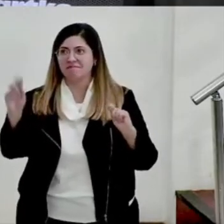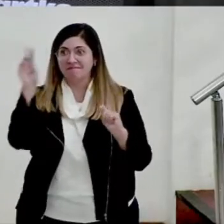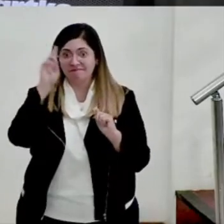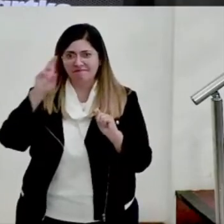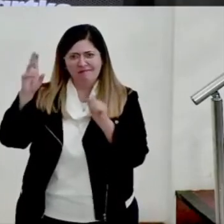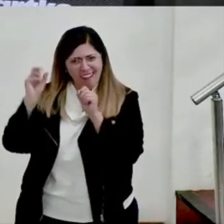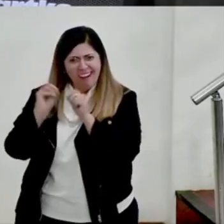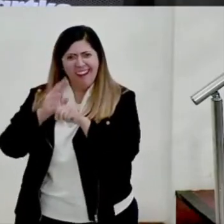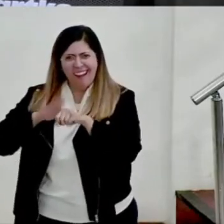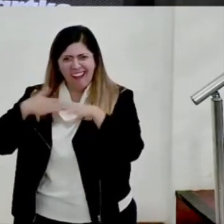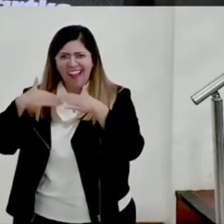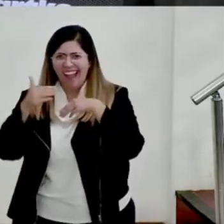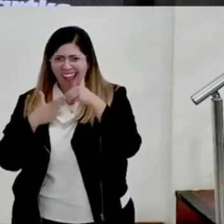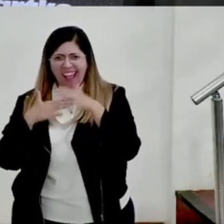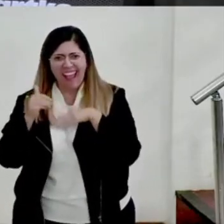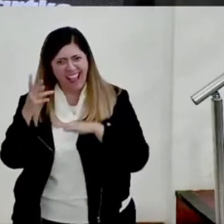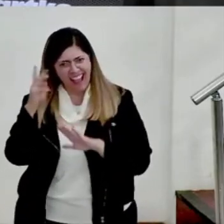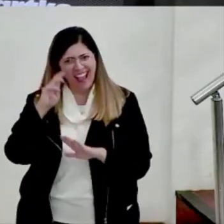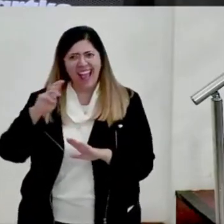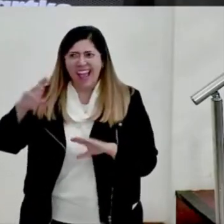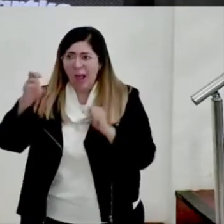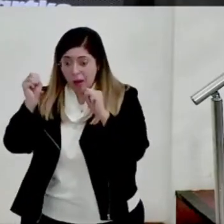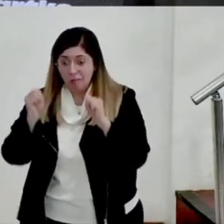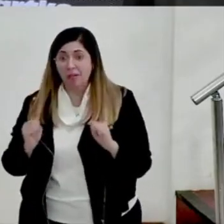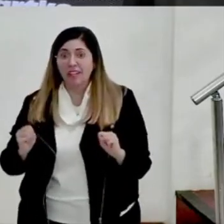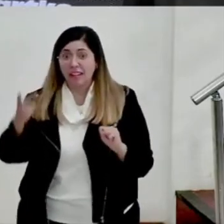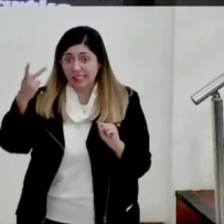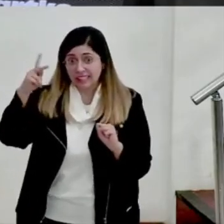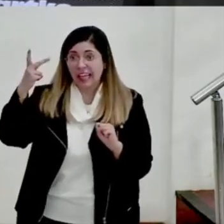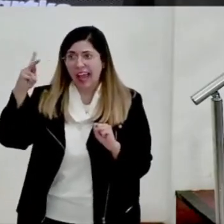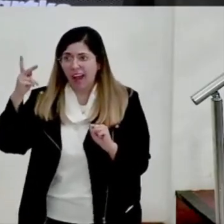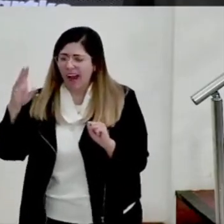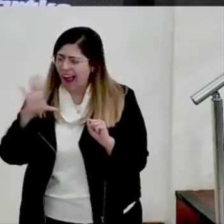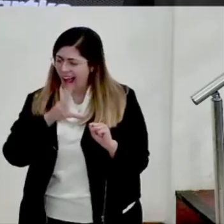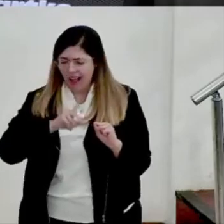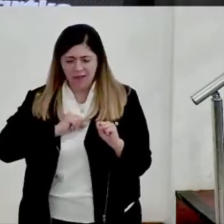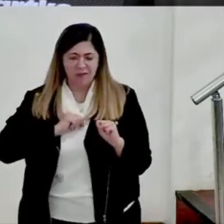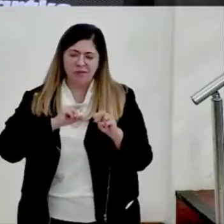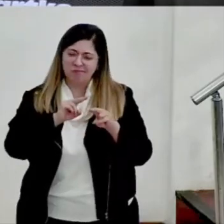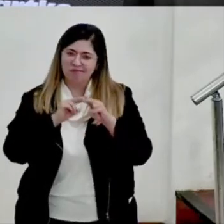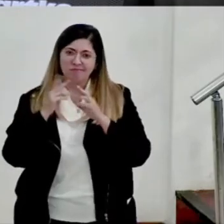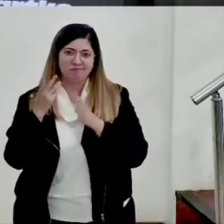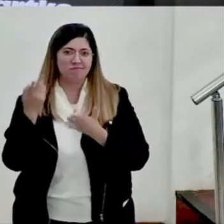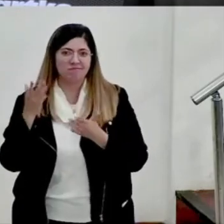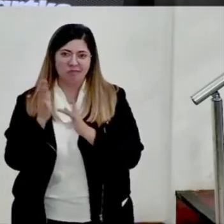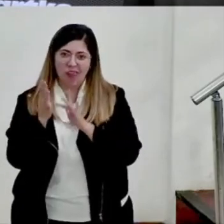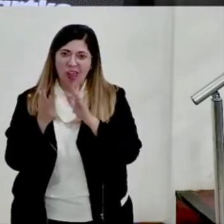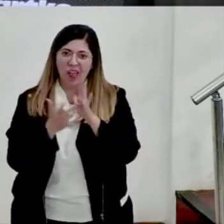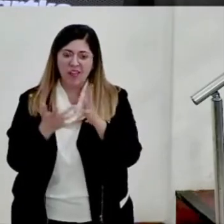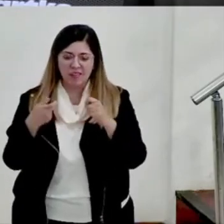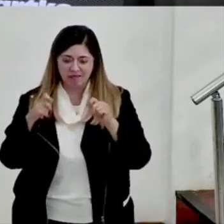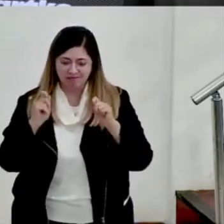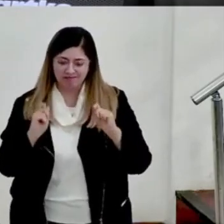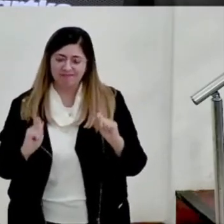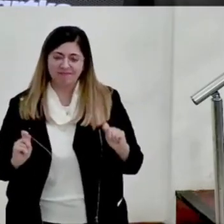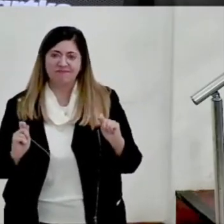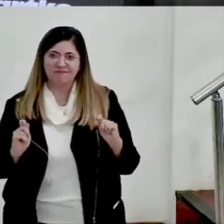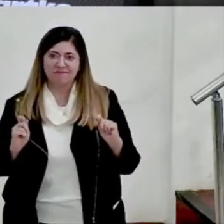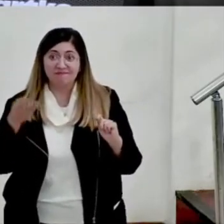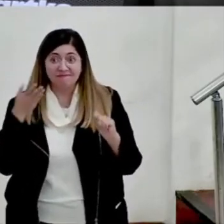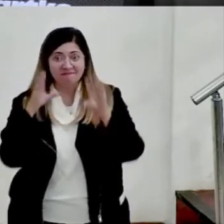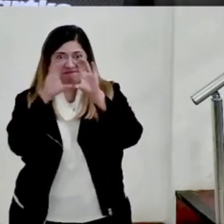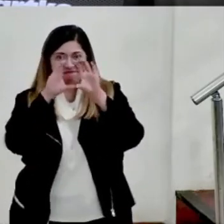fez pelo seu poder. E pelo seu poder e no seu amor, estaremos todos com